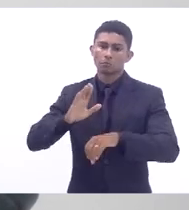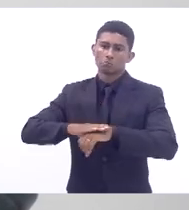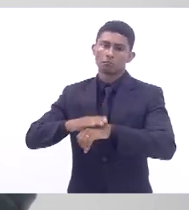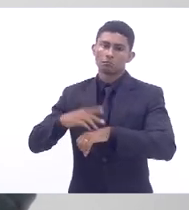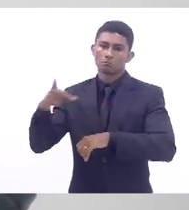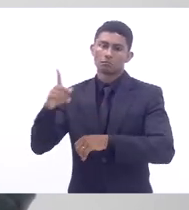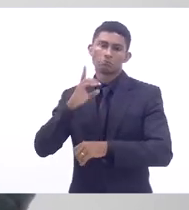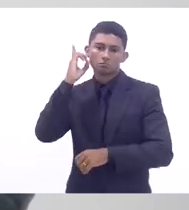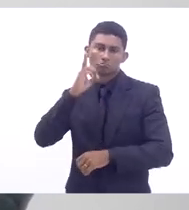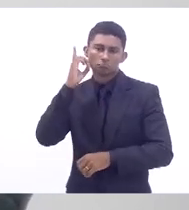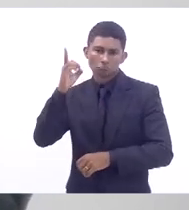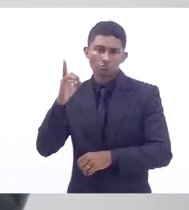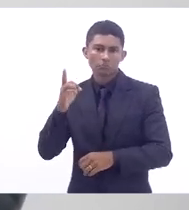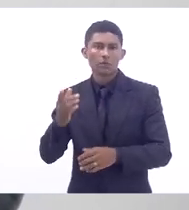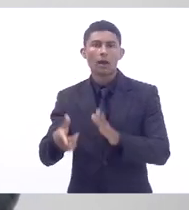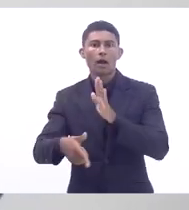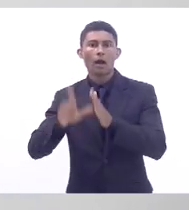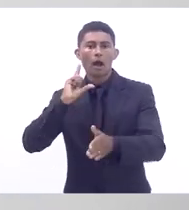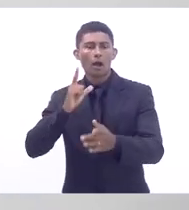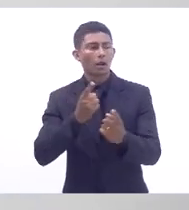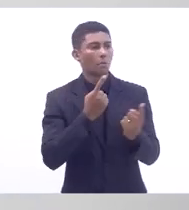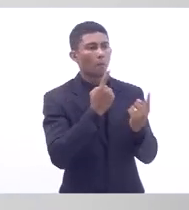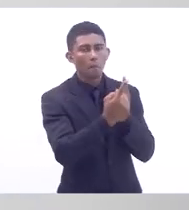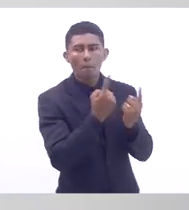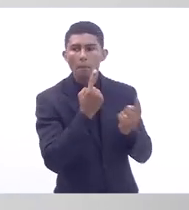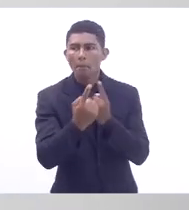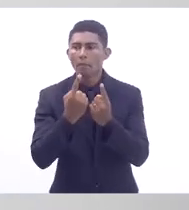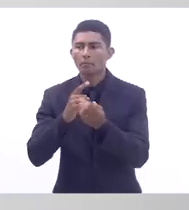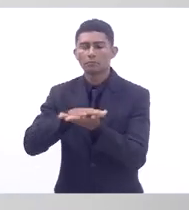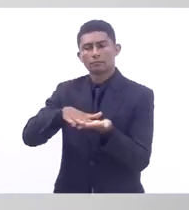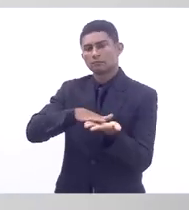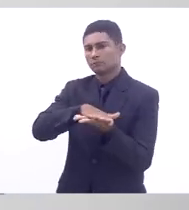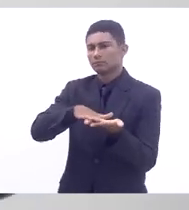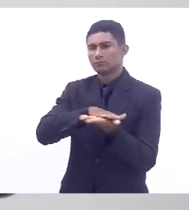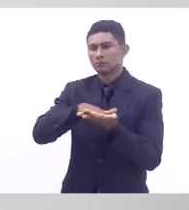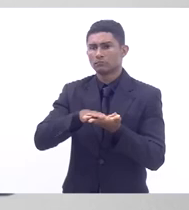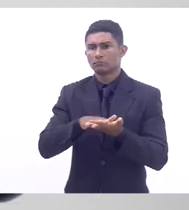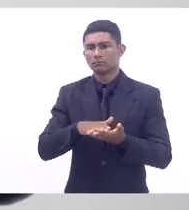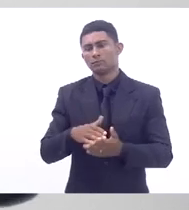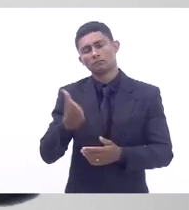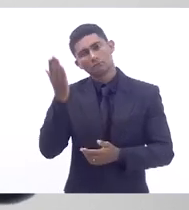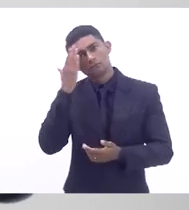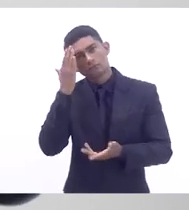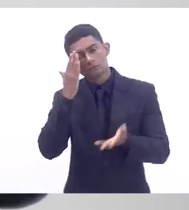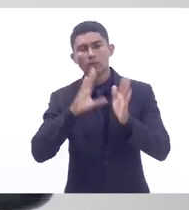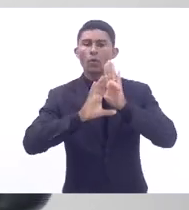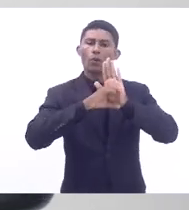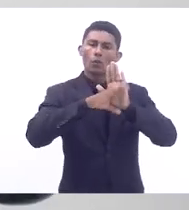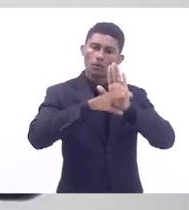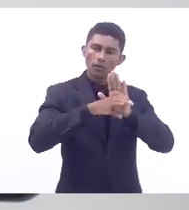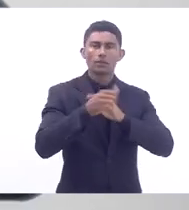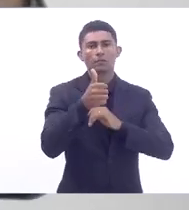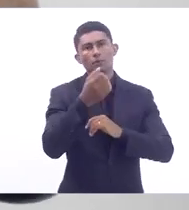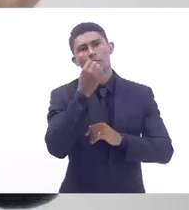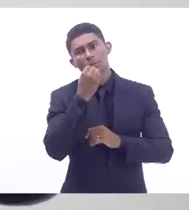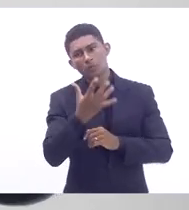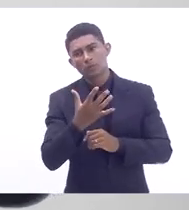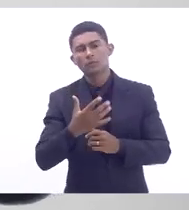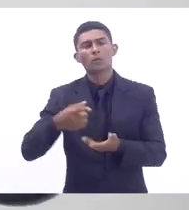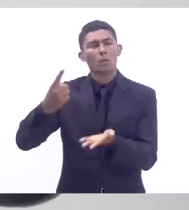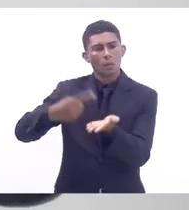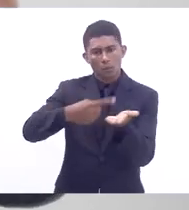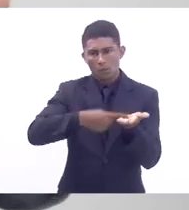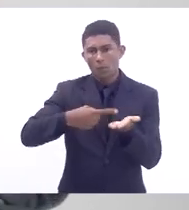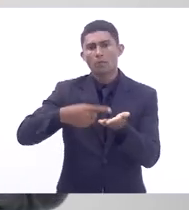não a profunda né os diferentes temas embora né colocasse aí um conceito não que a gente tem acordo com o